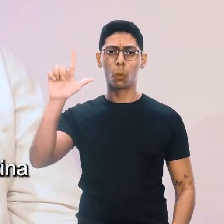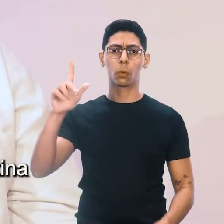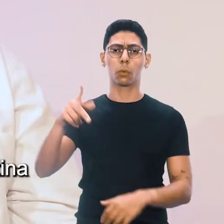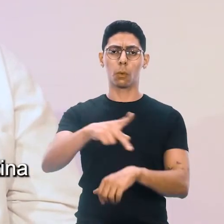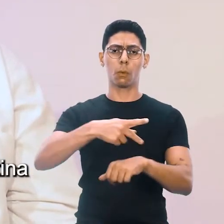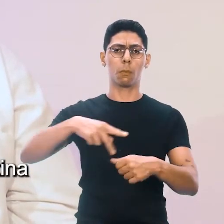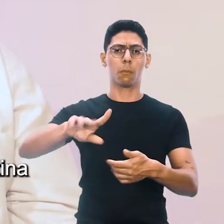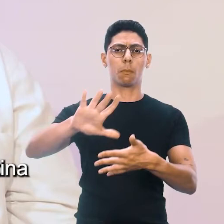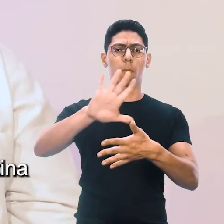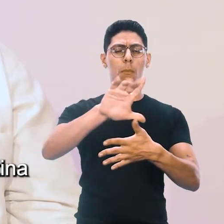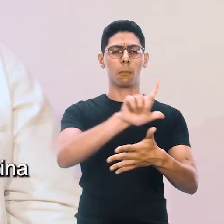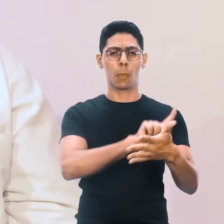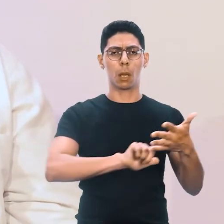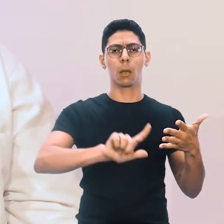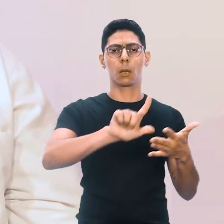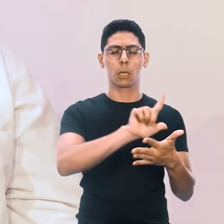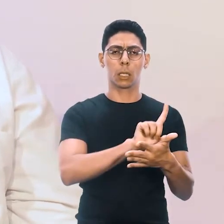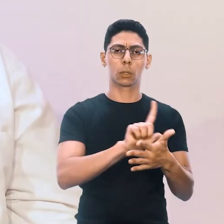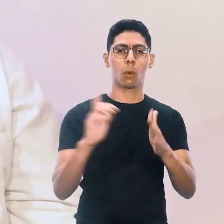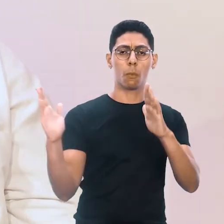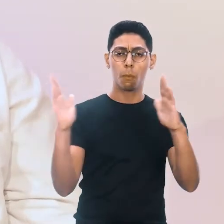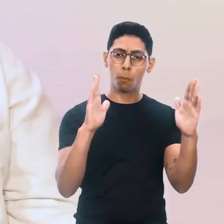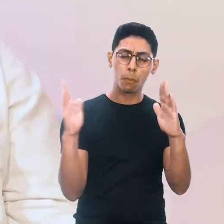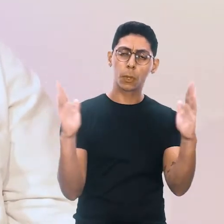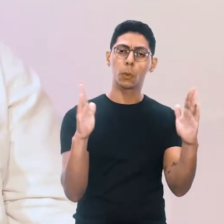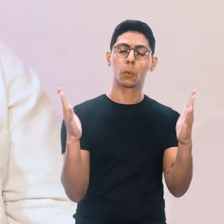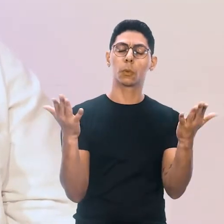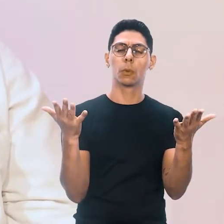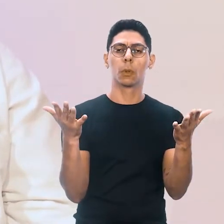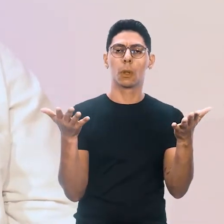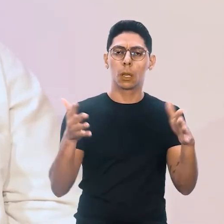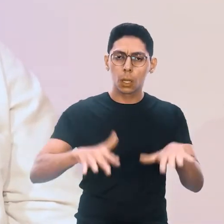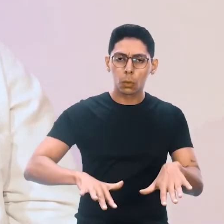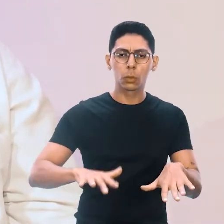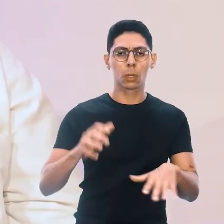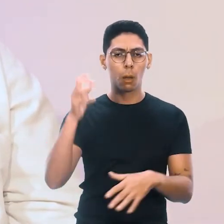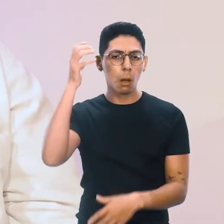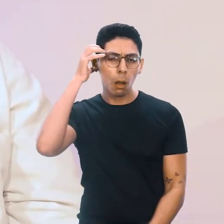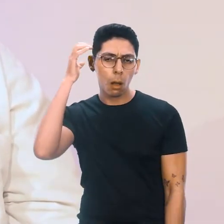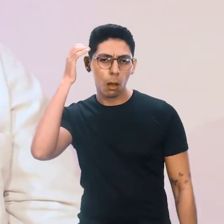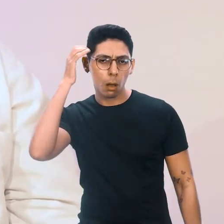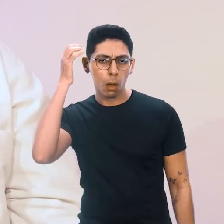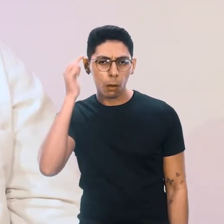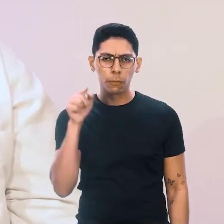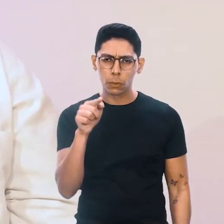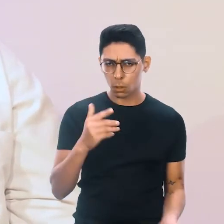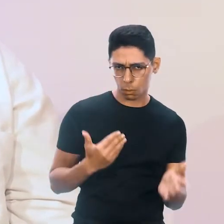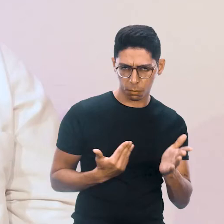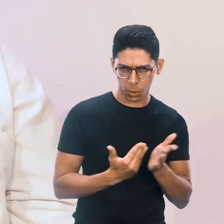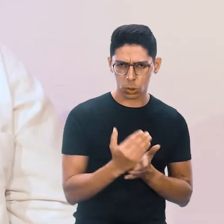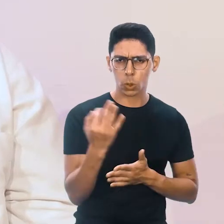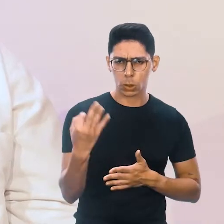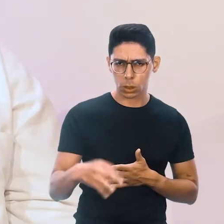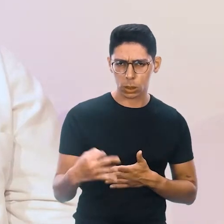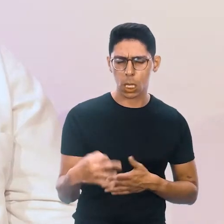com o Minuto da Inclusão, um programa de rádio que você começou a fazer